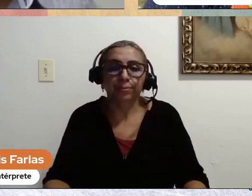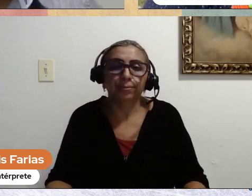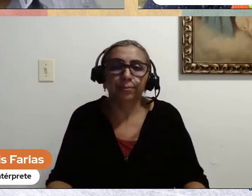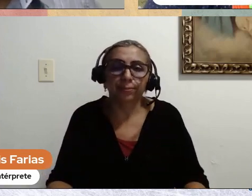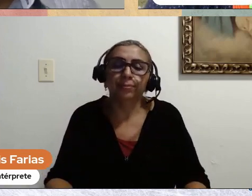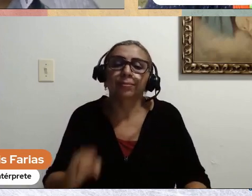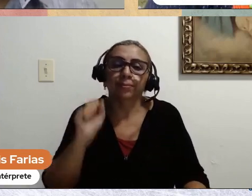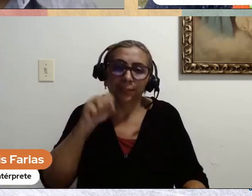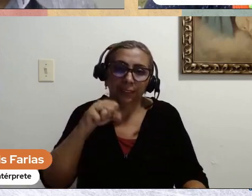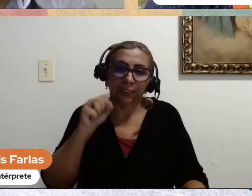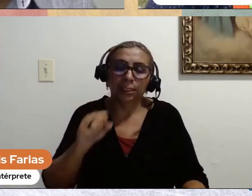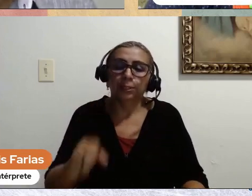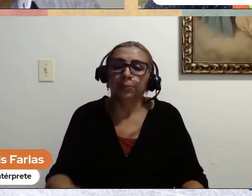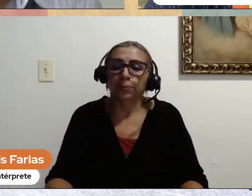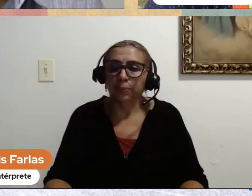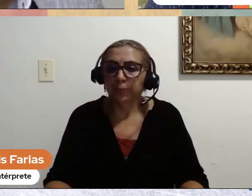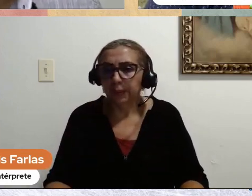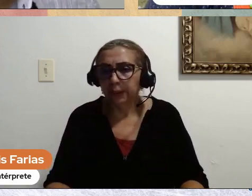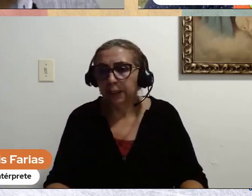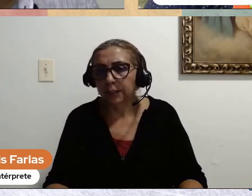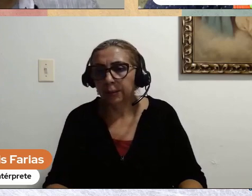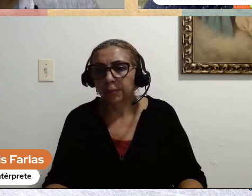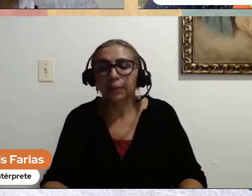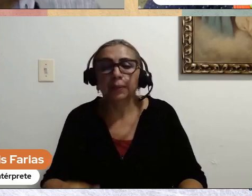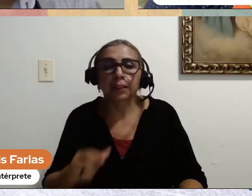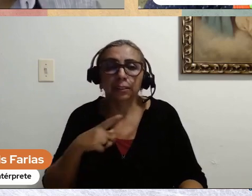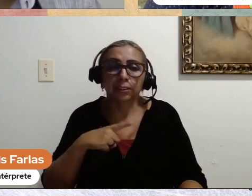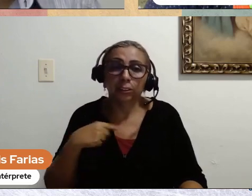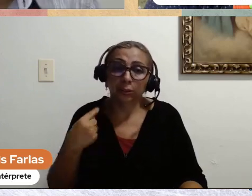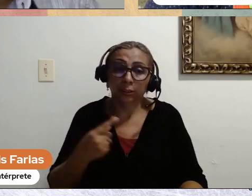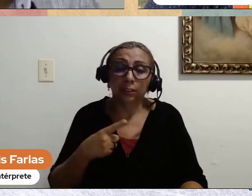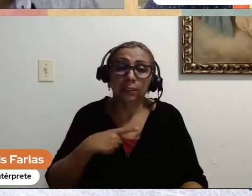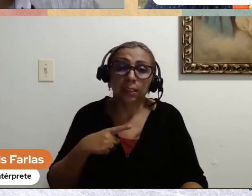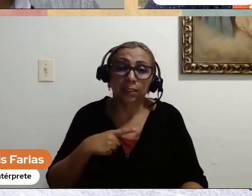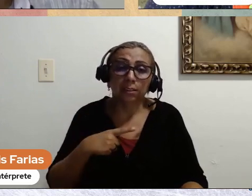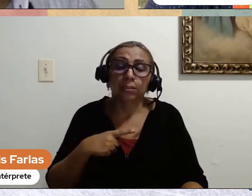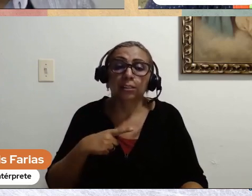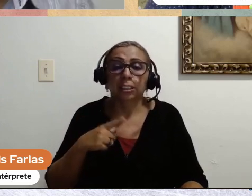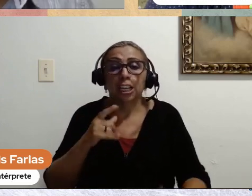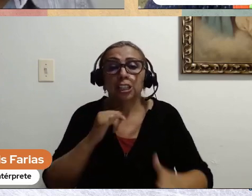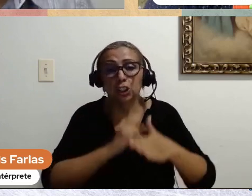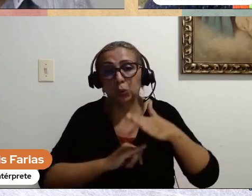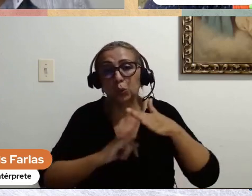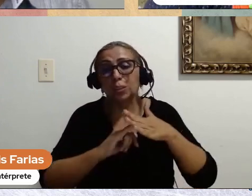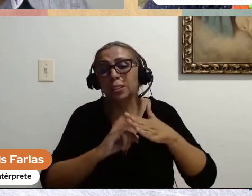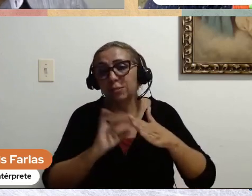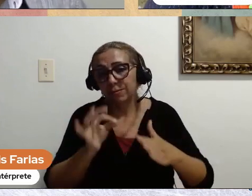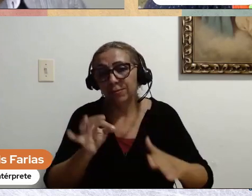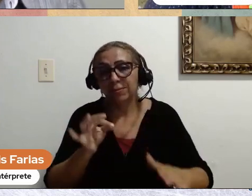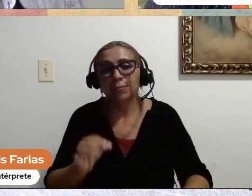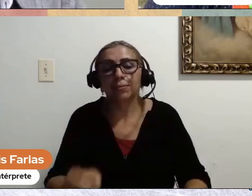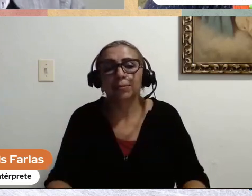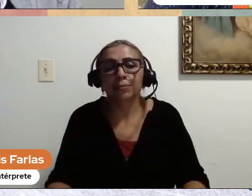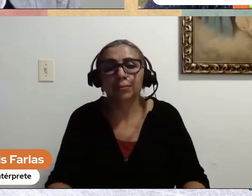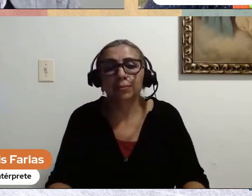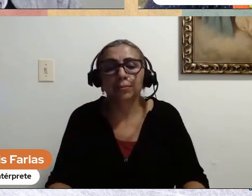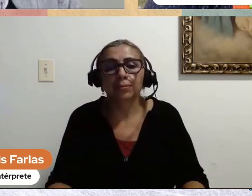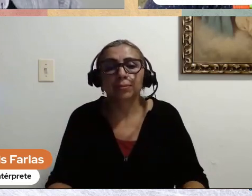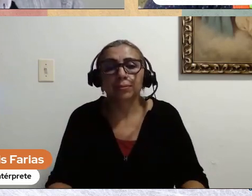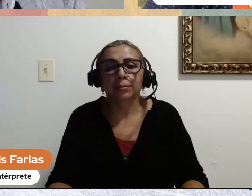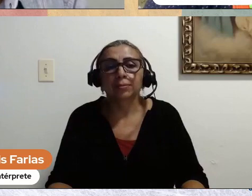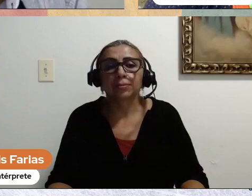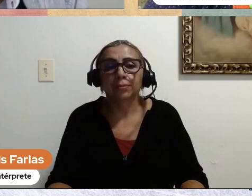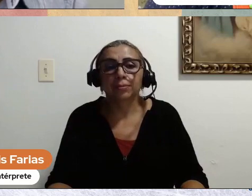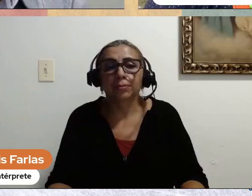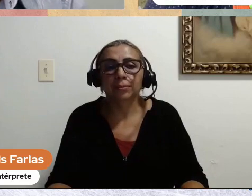é fundamental. Para que a gente lembre que estamos trabalhando para instituições, não é isso? Então, sim, de repente, sim, é se o profissional não estiver mais